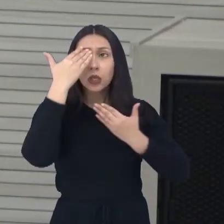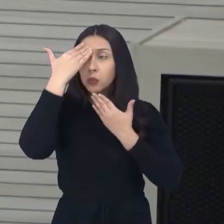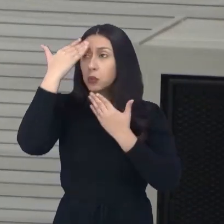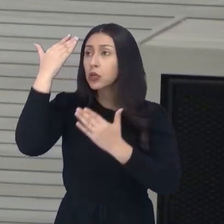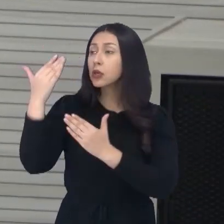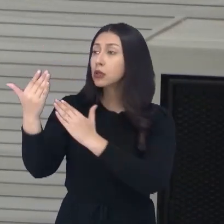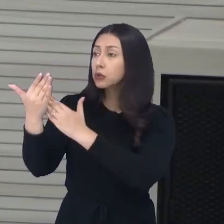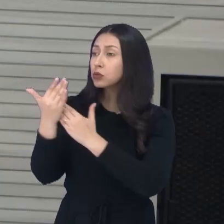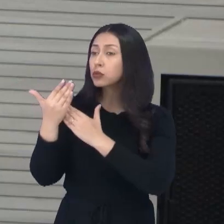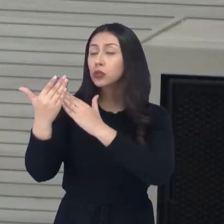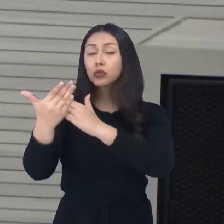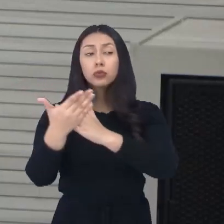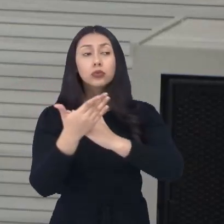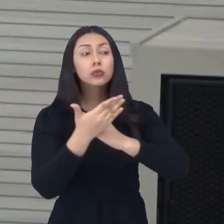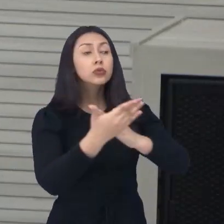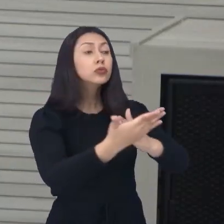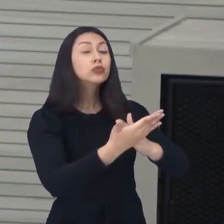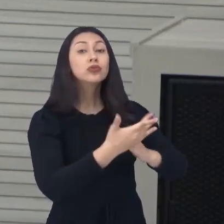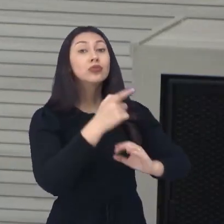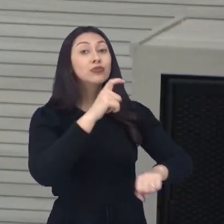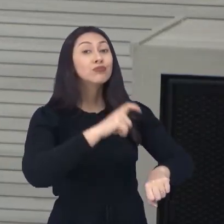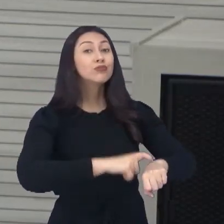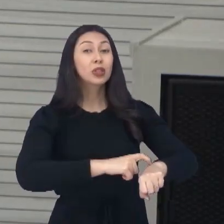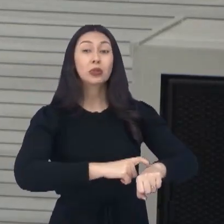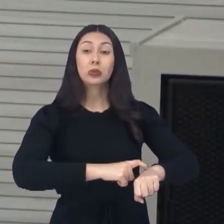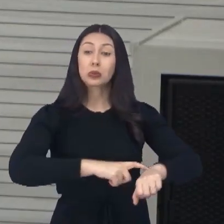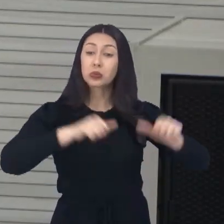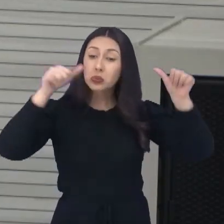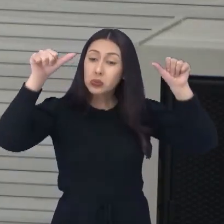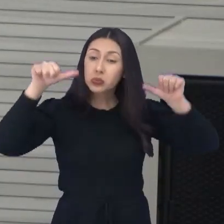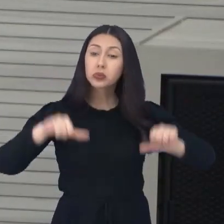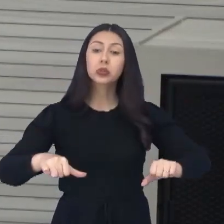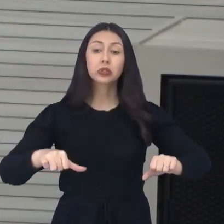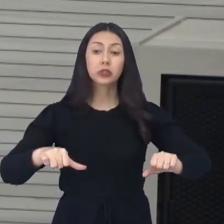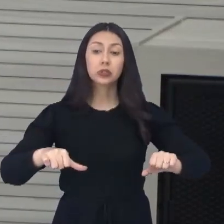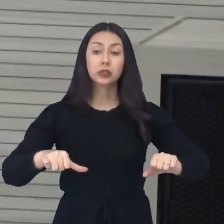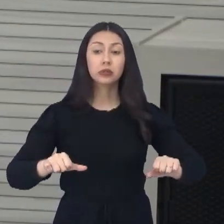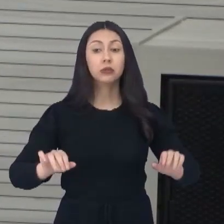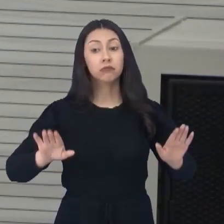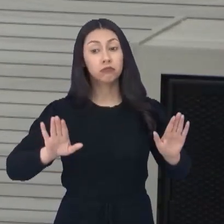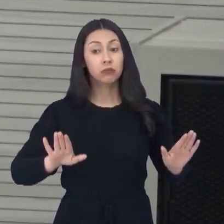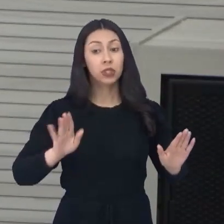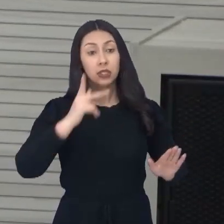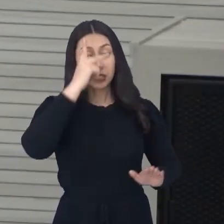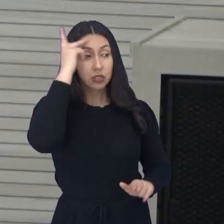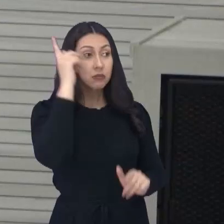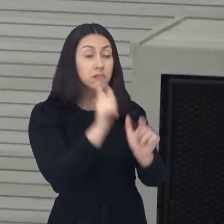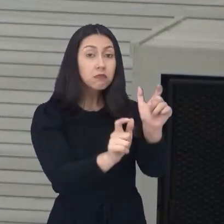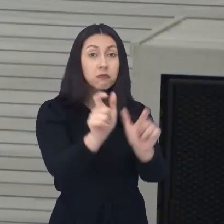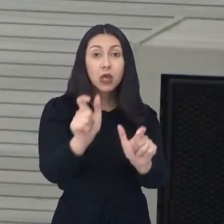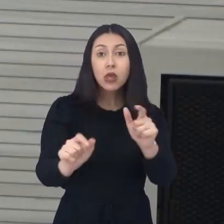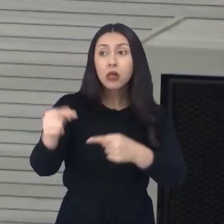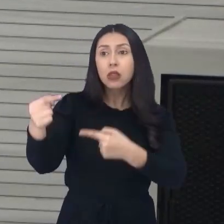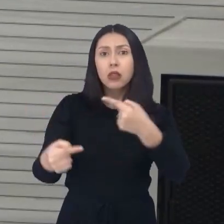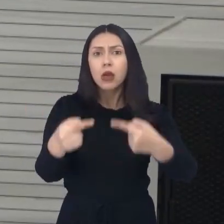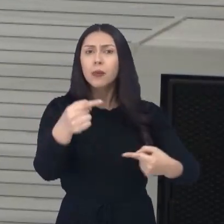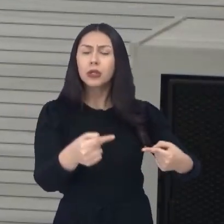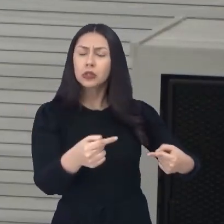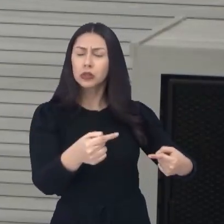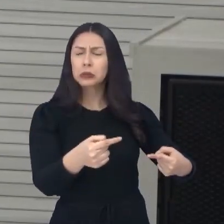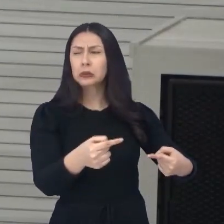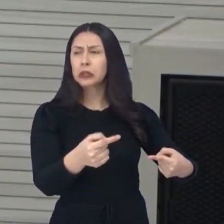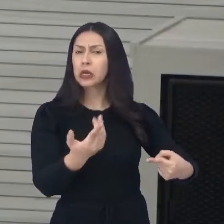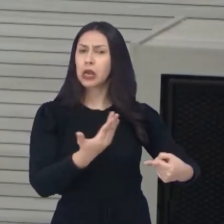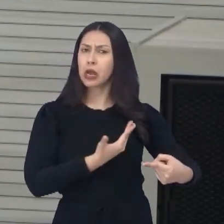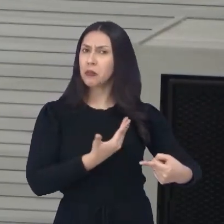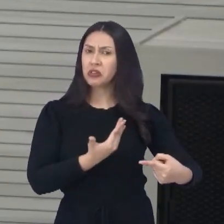mão quando a gente está no momento de desgraça na vida da gente. E as pessoas na política, parece que a amizade é